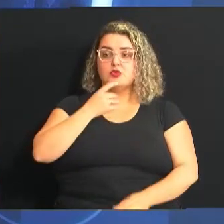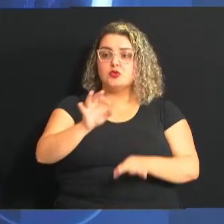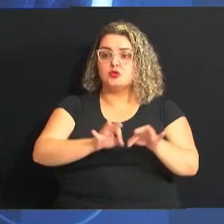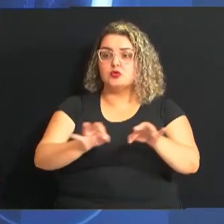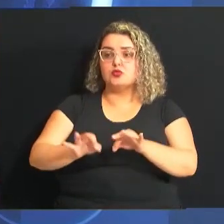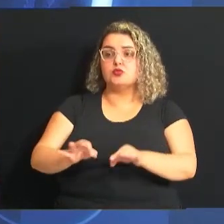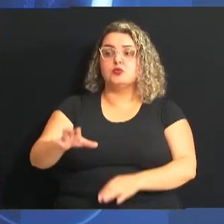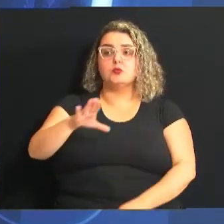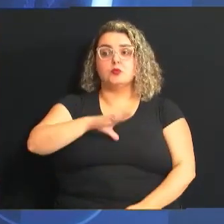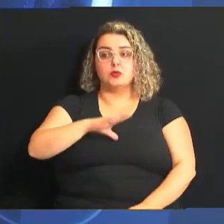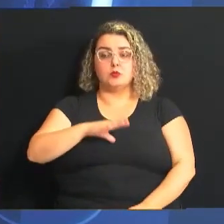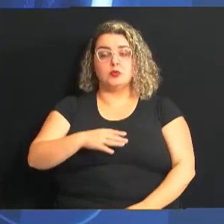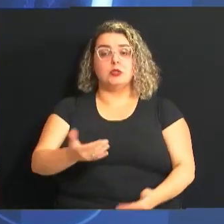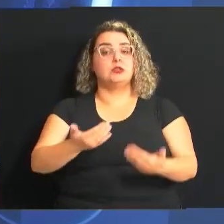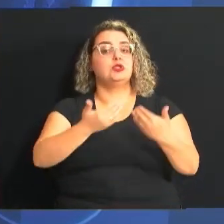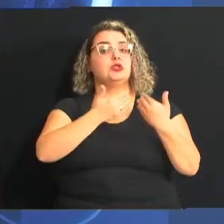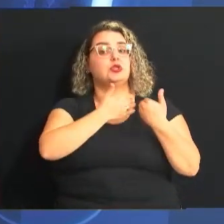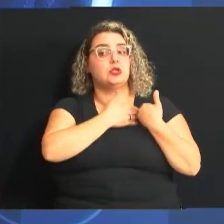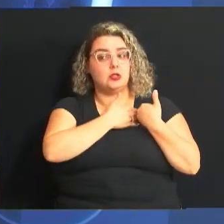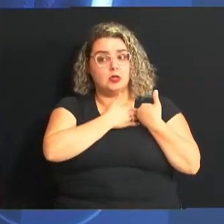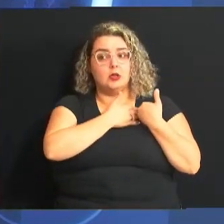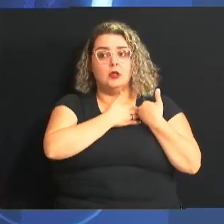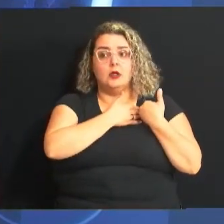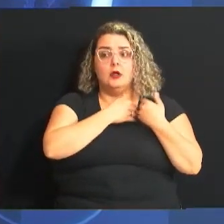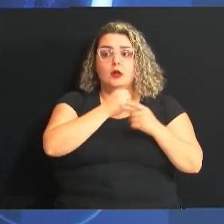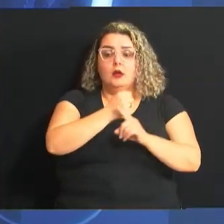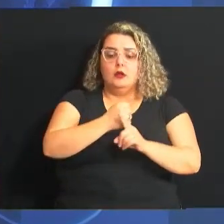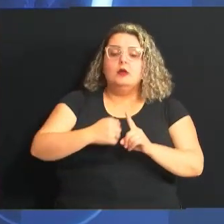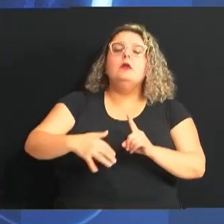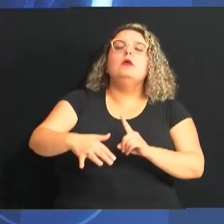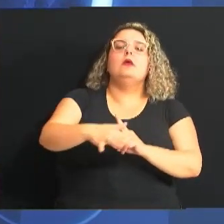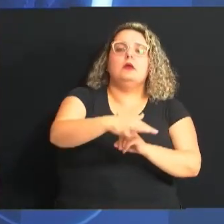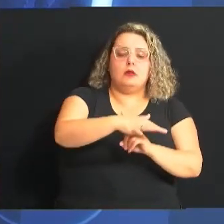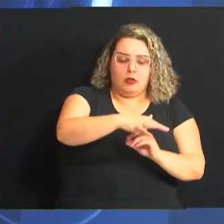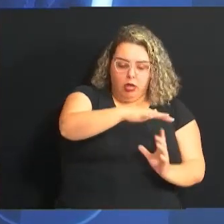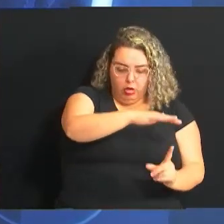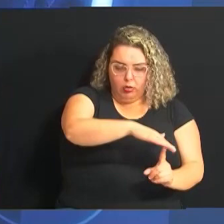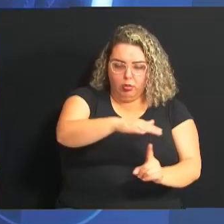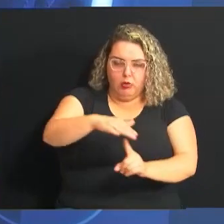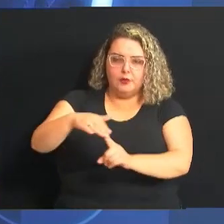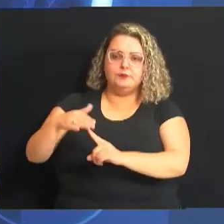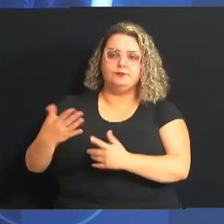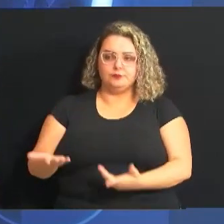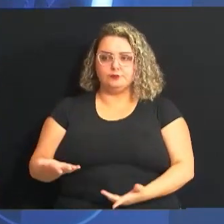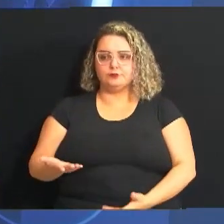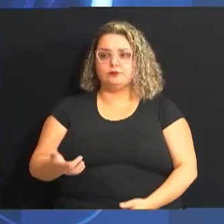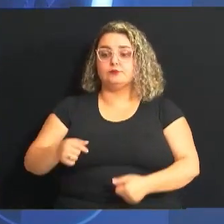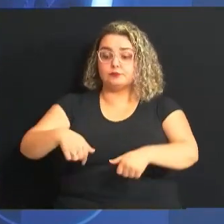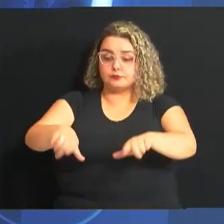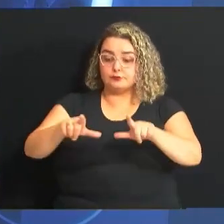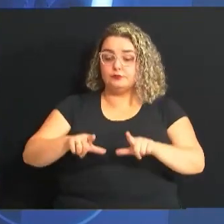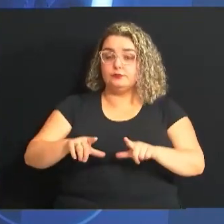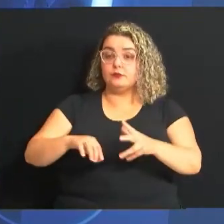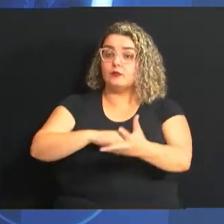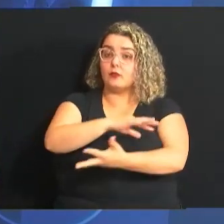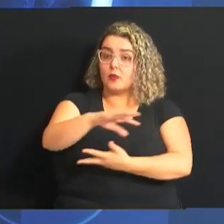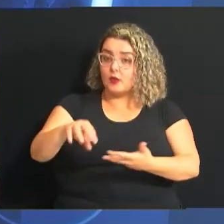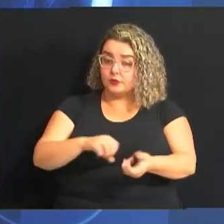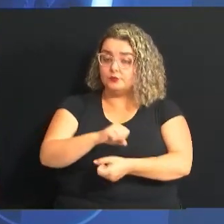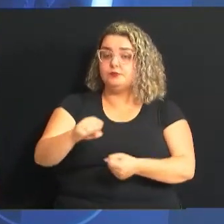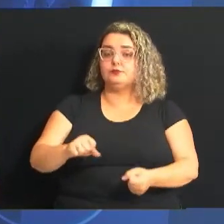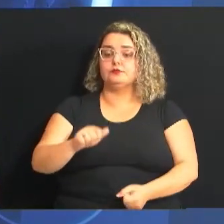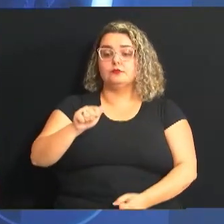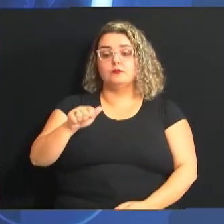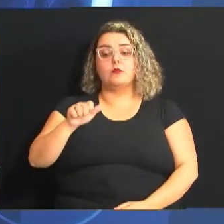Municipal de Responsabilidade Socioambiental e o Certificado Municipal de Sustentabilidade